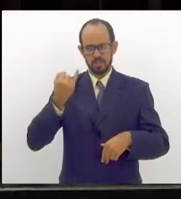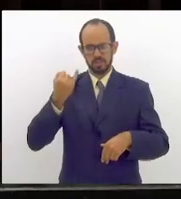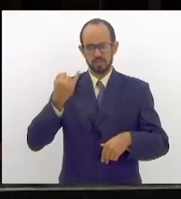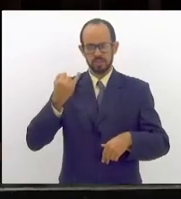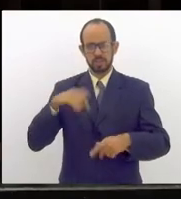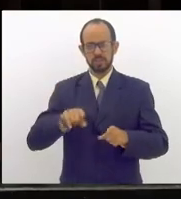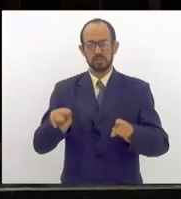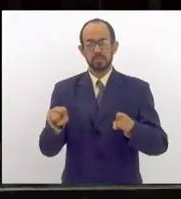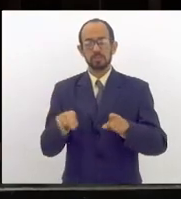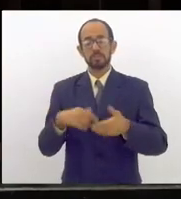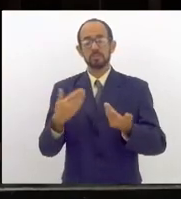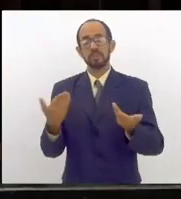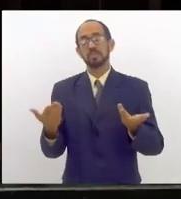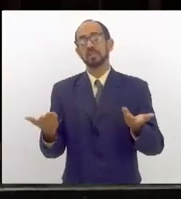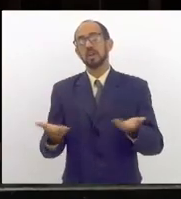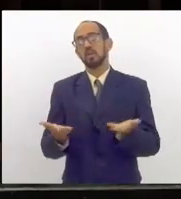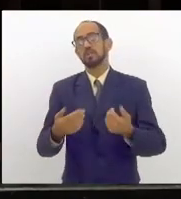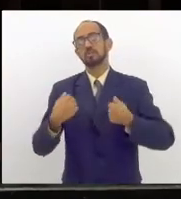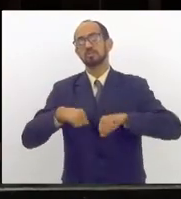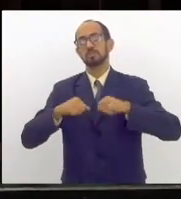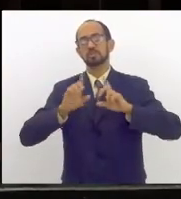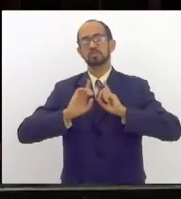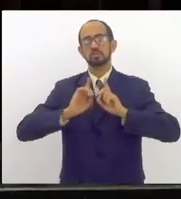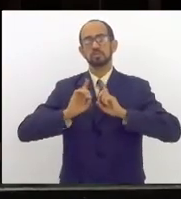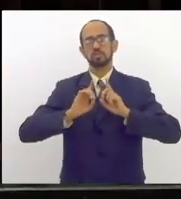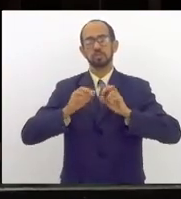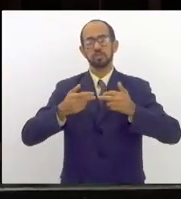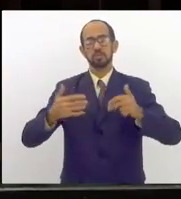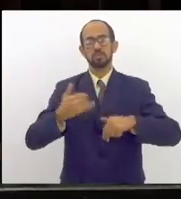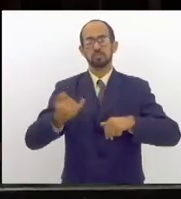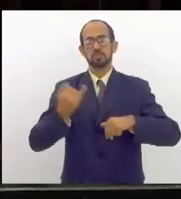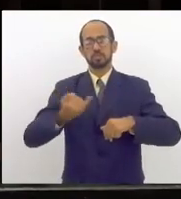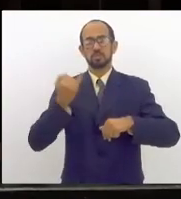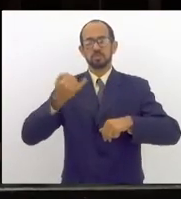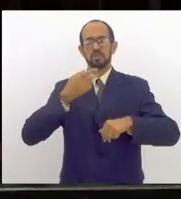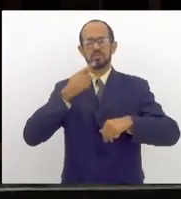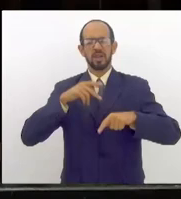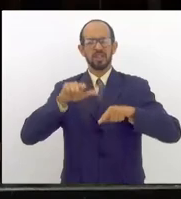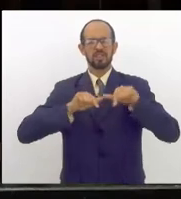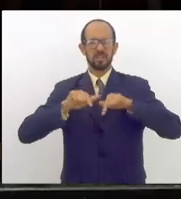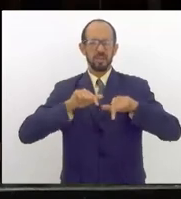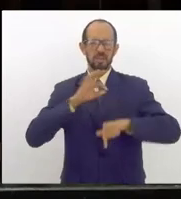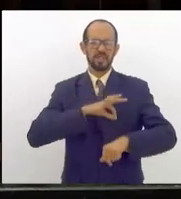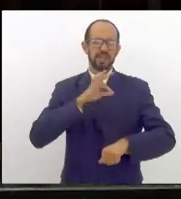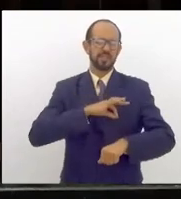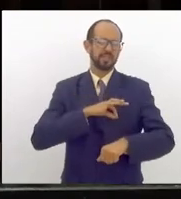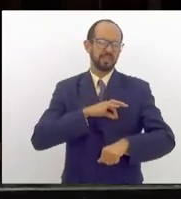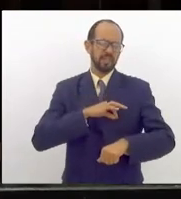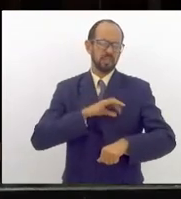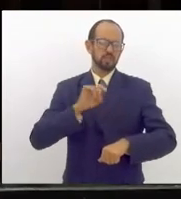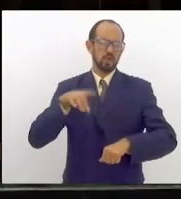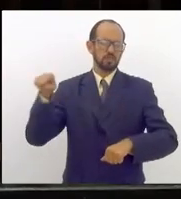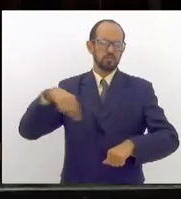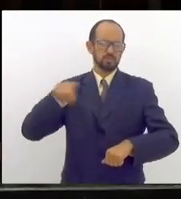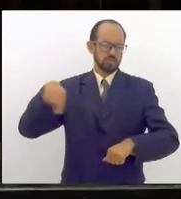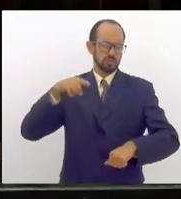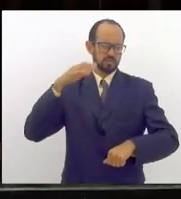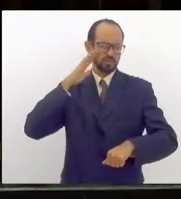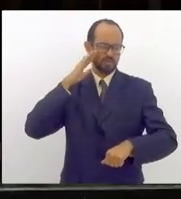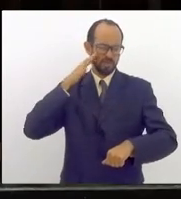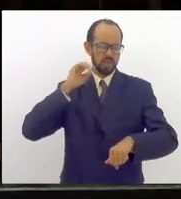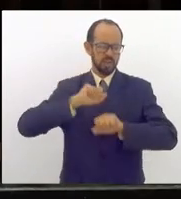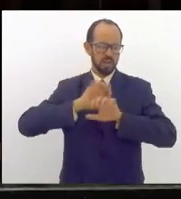nós temos discutir algumas coisas que é importante quando a gente fala de emprego e renda só para você ter ideia